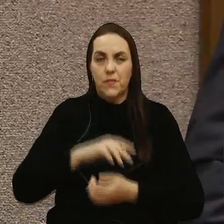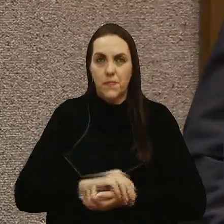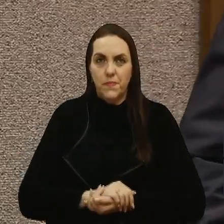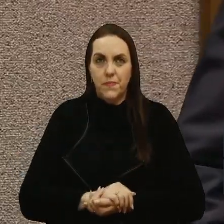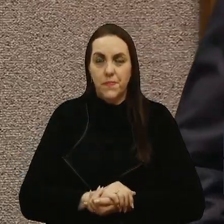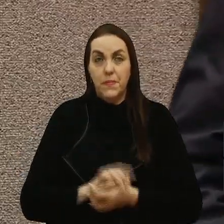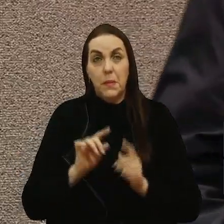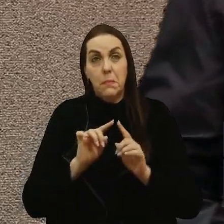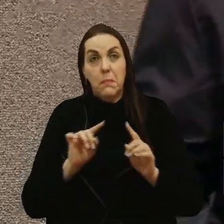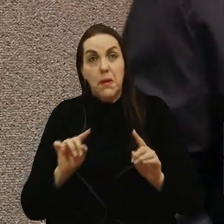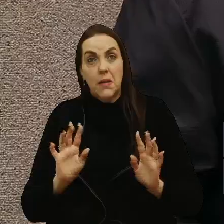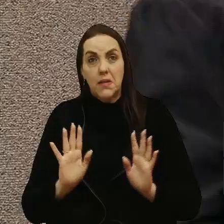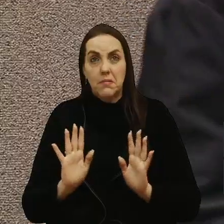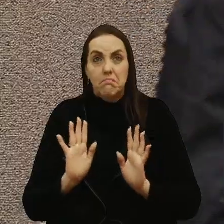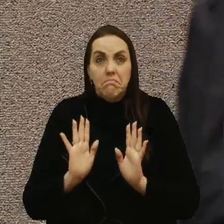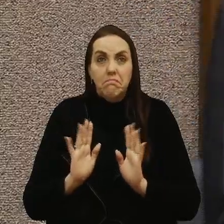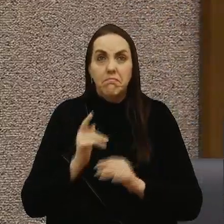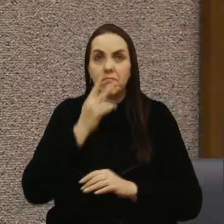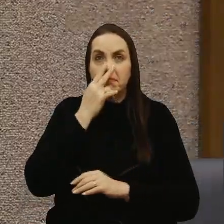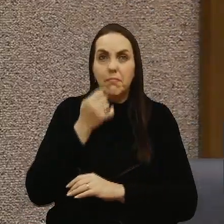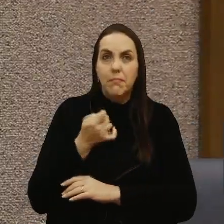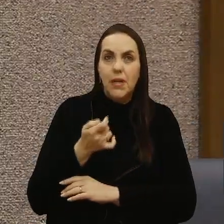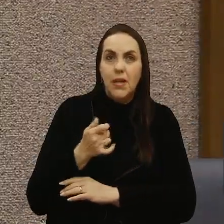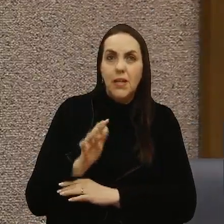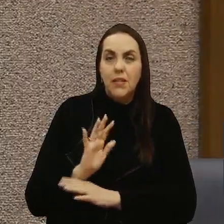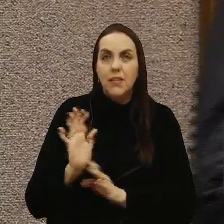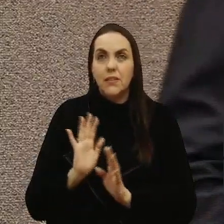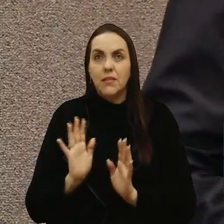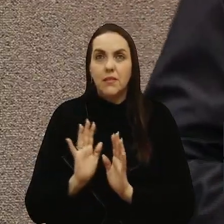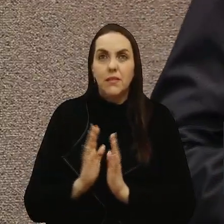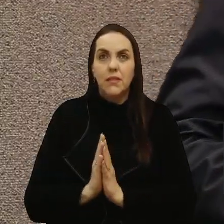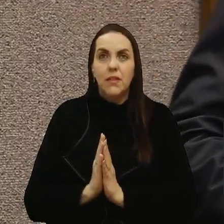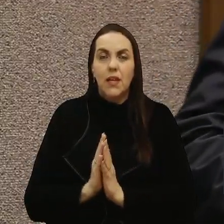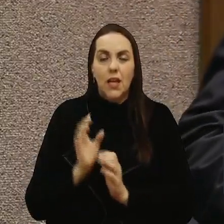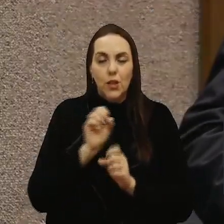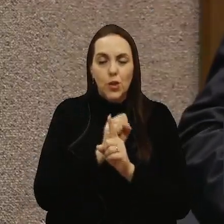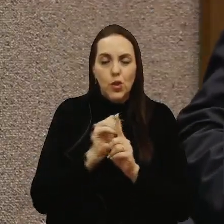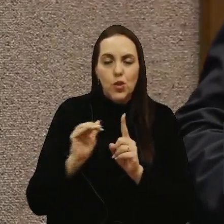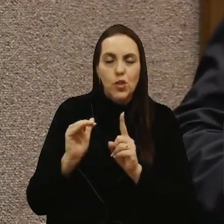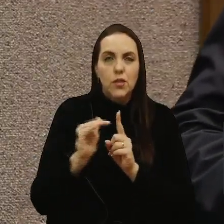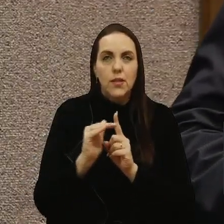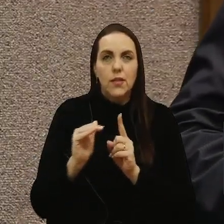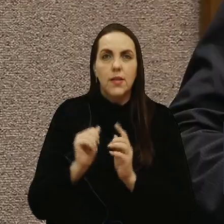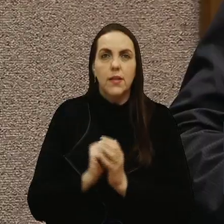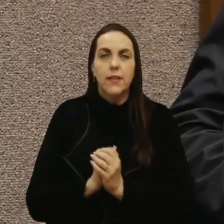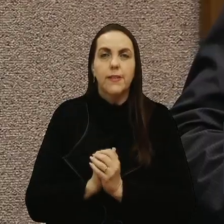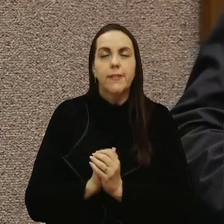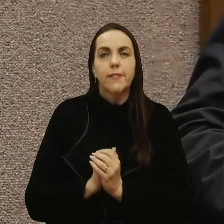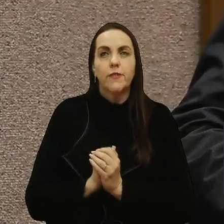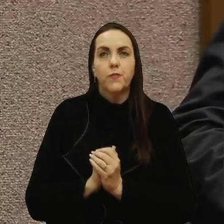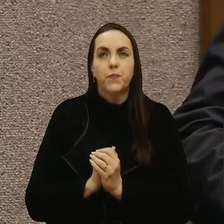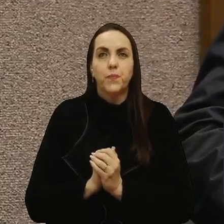Mas parece-me que nós temos ainda, na nossa sociedade,